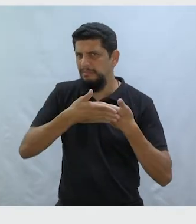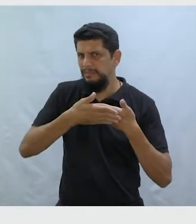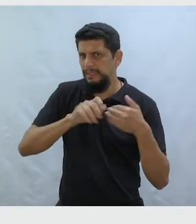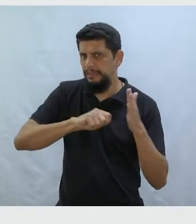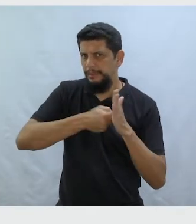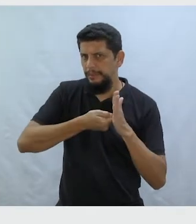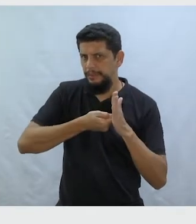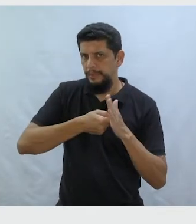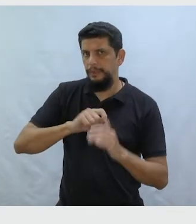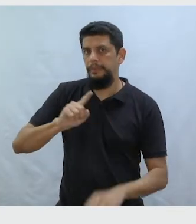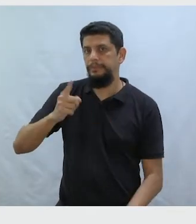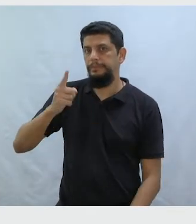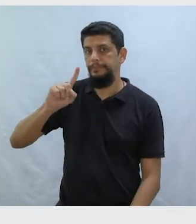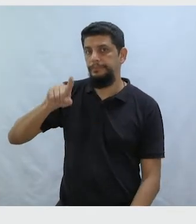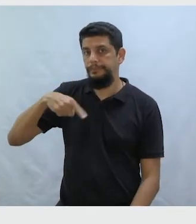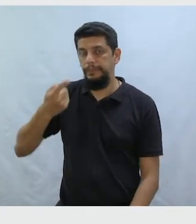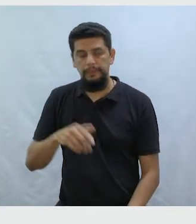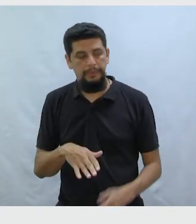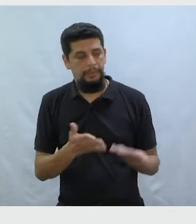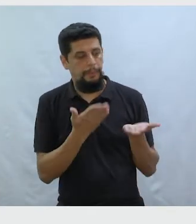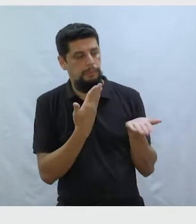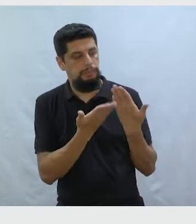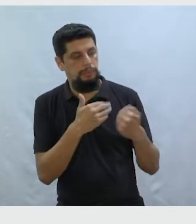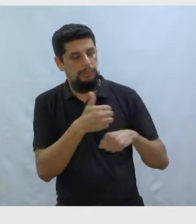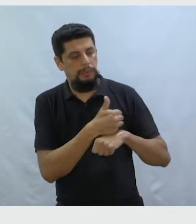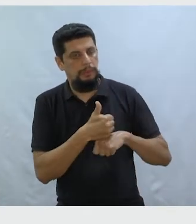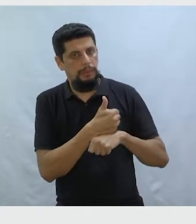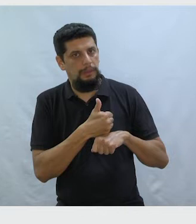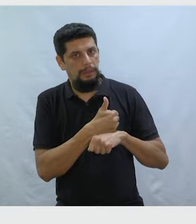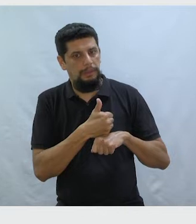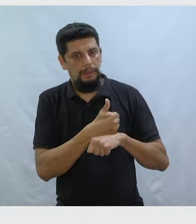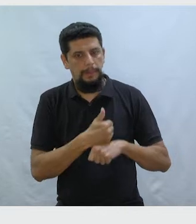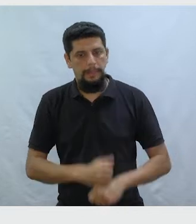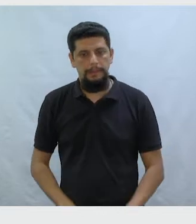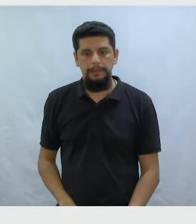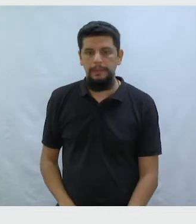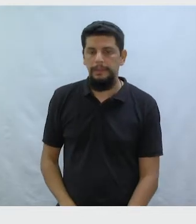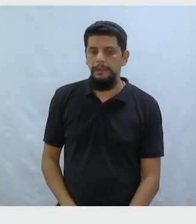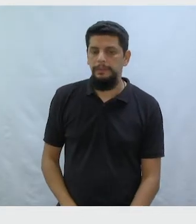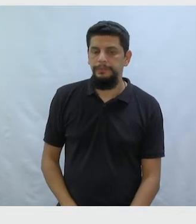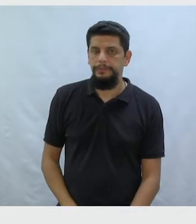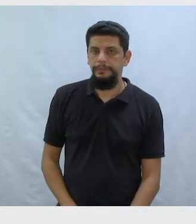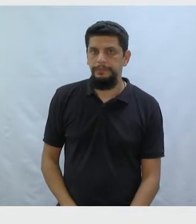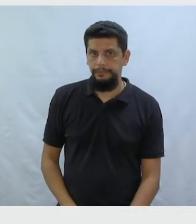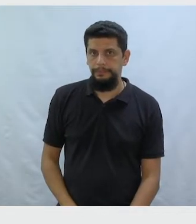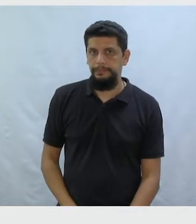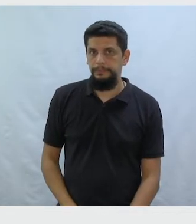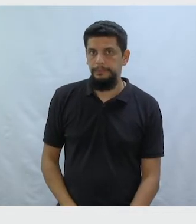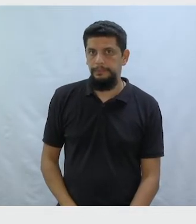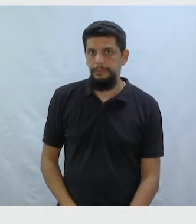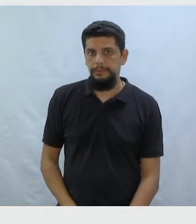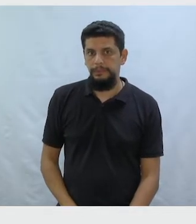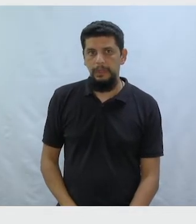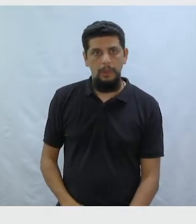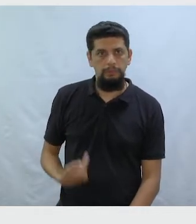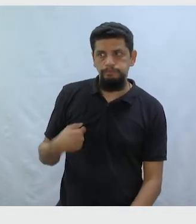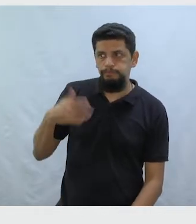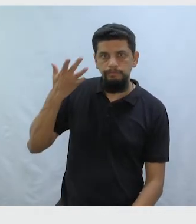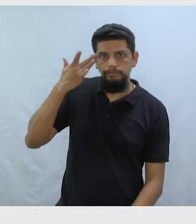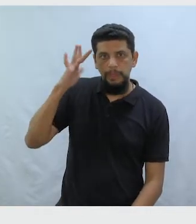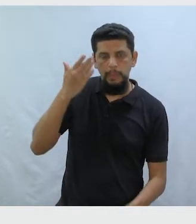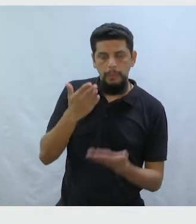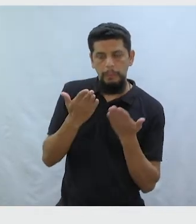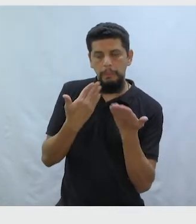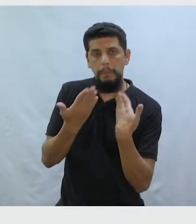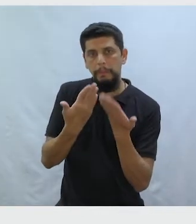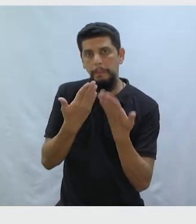Joan e Antônio Foram falar com a diretora da escola Dona babete Ventura não sei o que